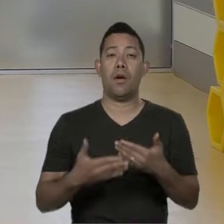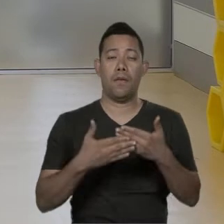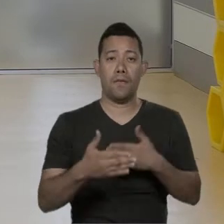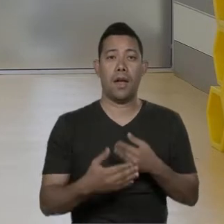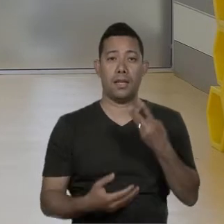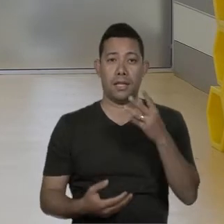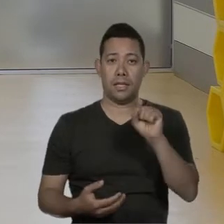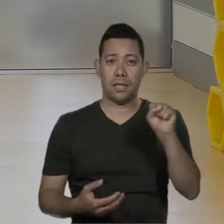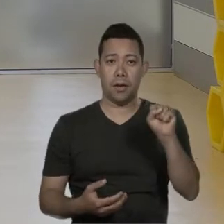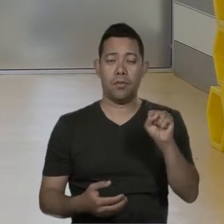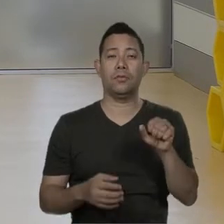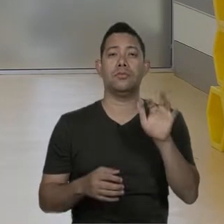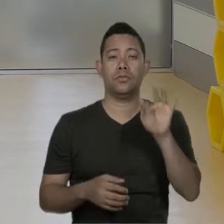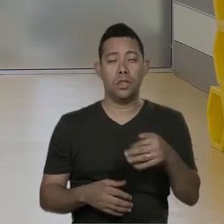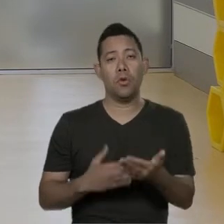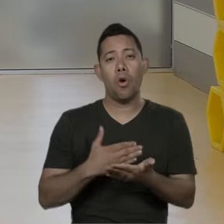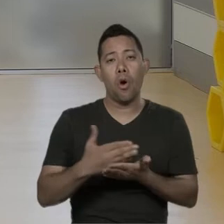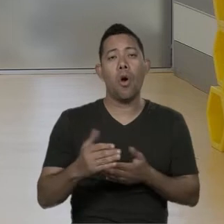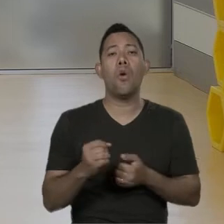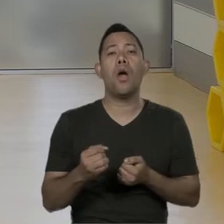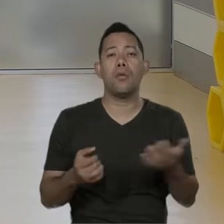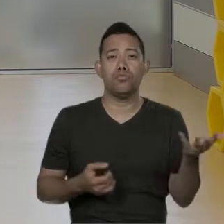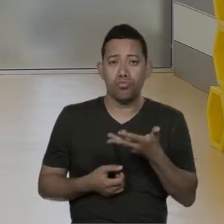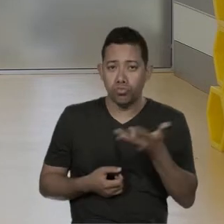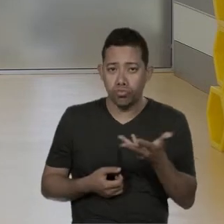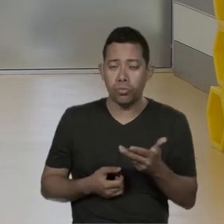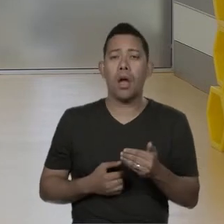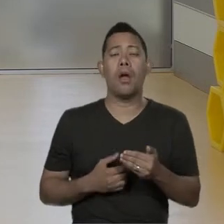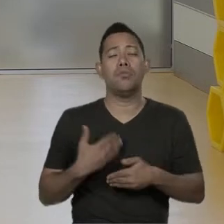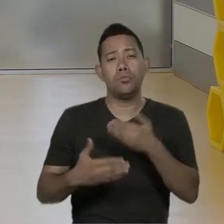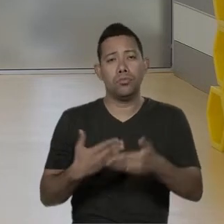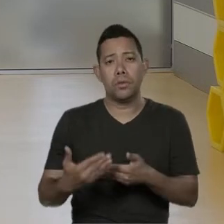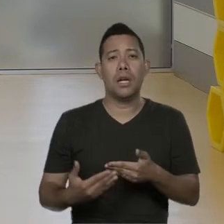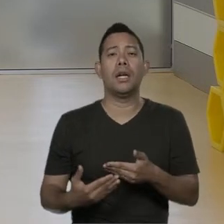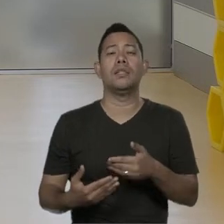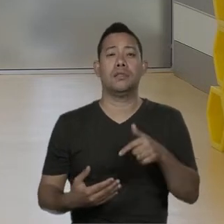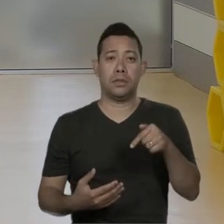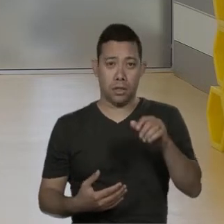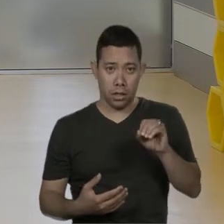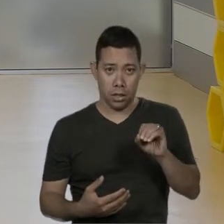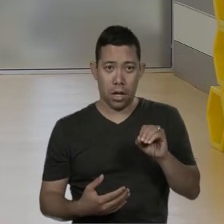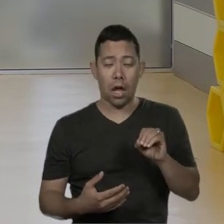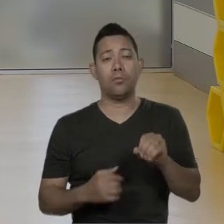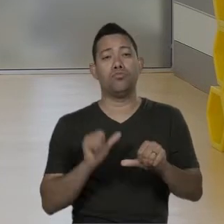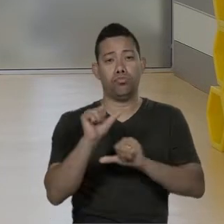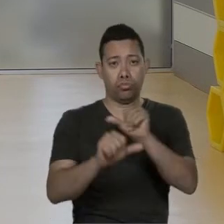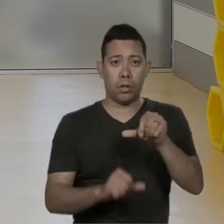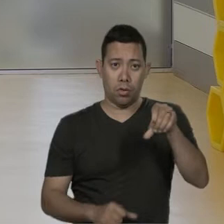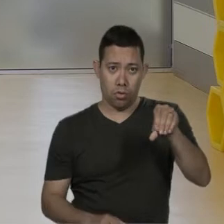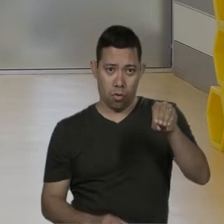Vamos entrar nos 30 segundos finais de aquecimento, começa a acelerar, vai gradualmente de 70 RPMs para 90.